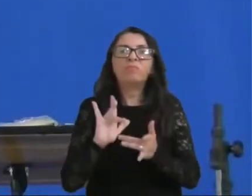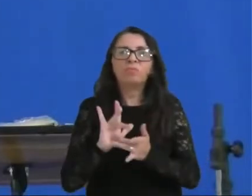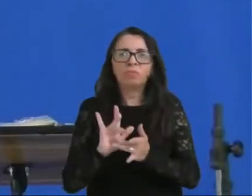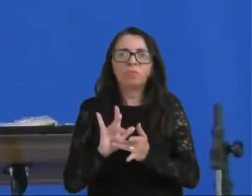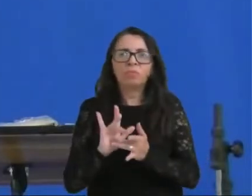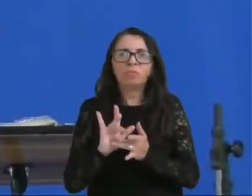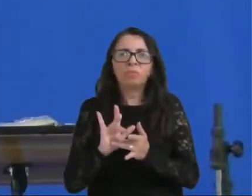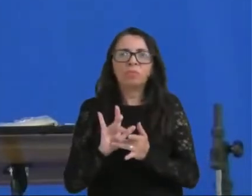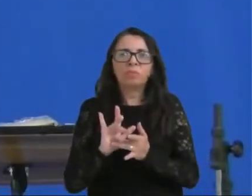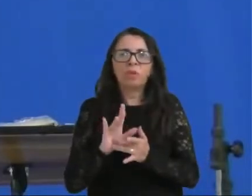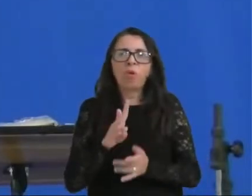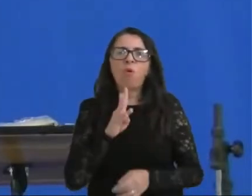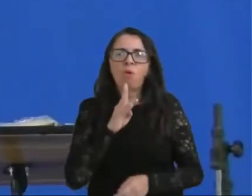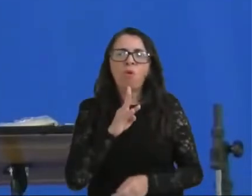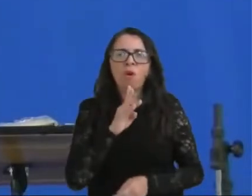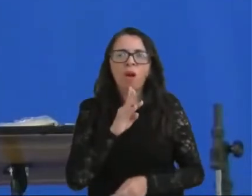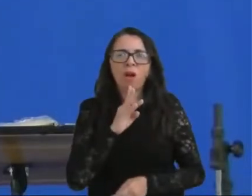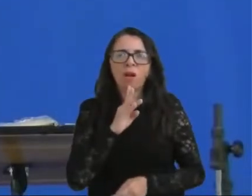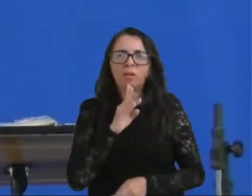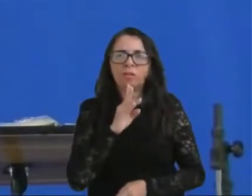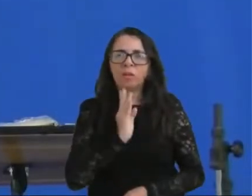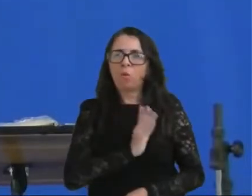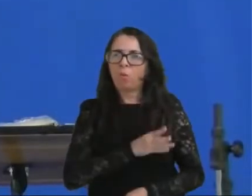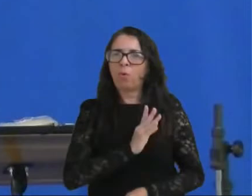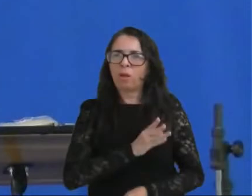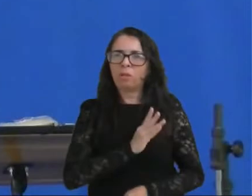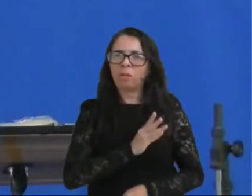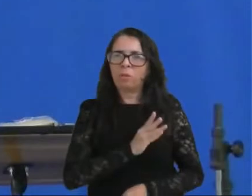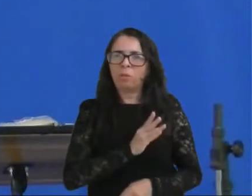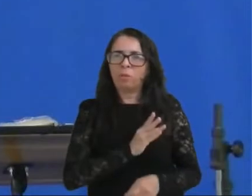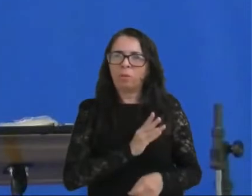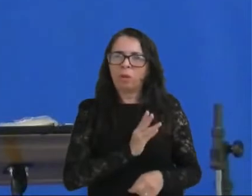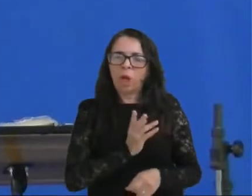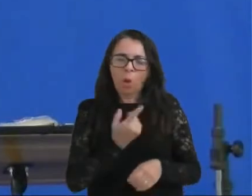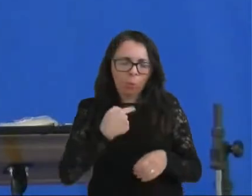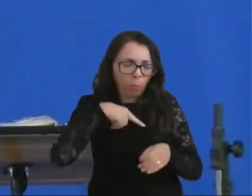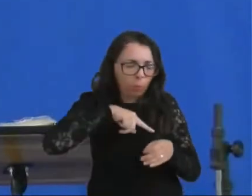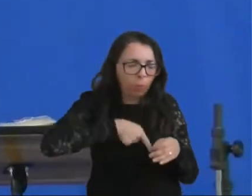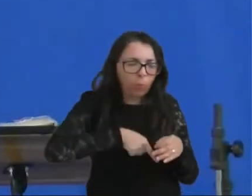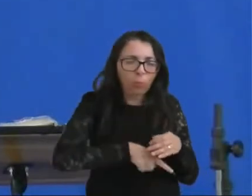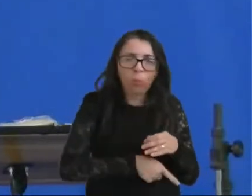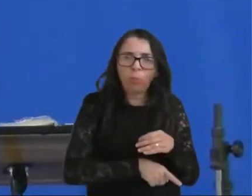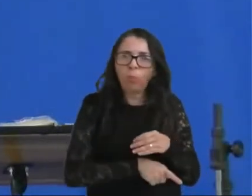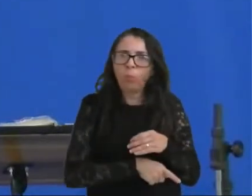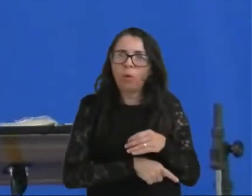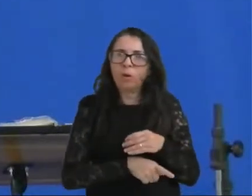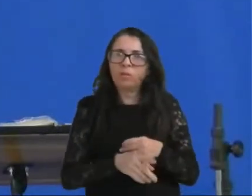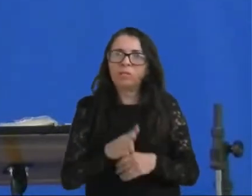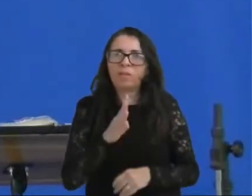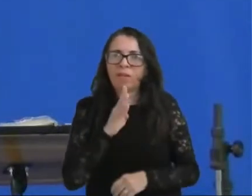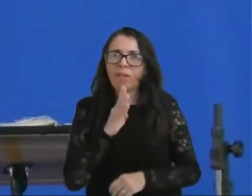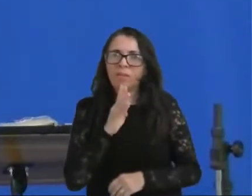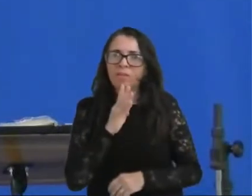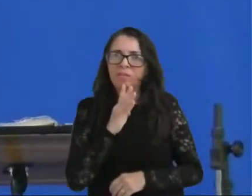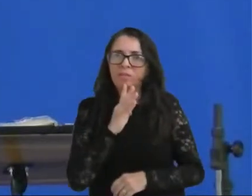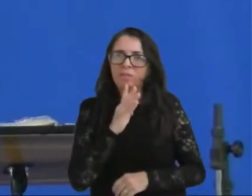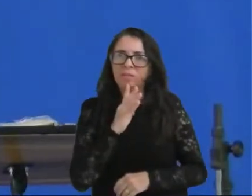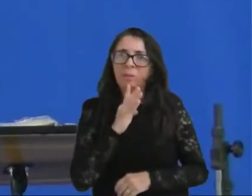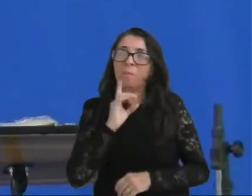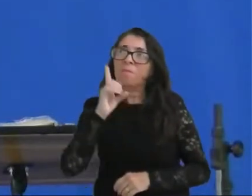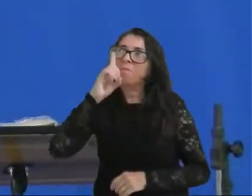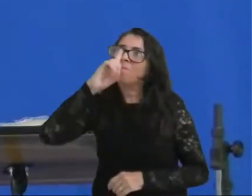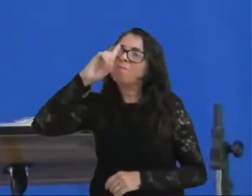sondando aquilo que você está fazendo, os seus pensamentos. Jesus está sondando a sua